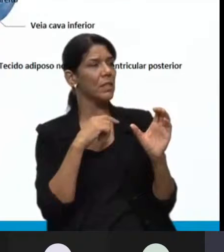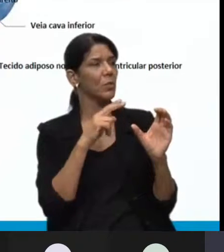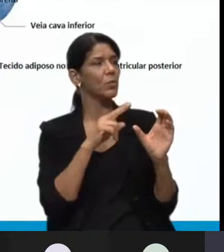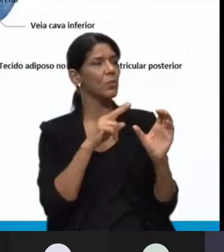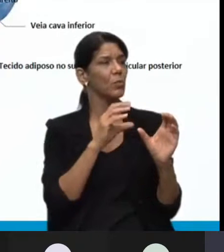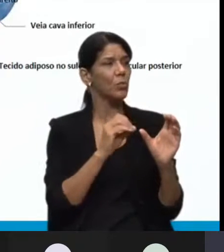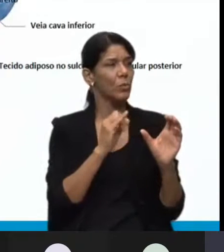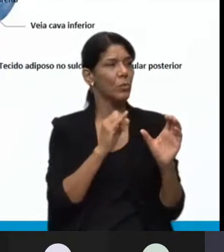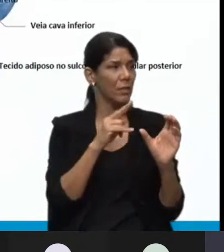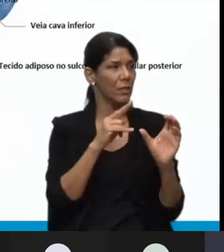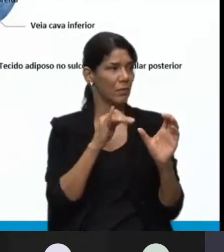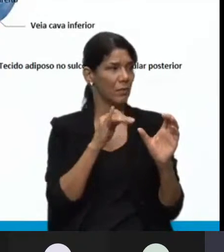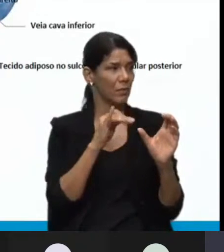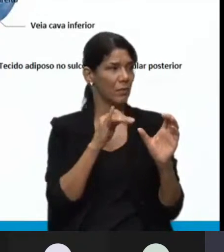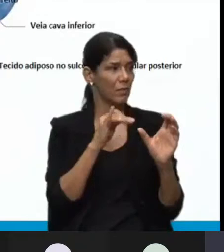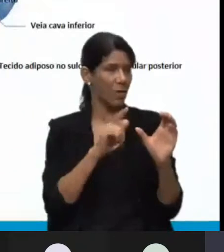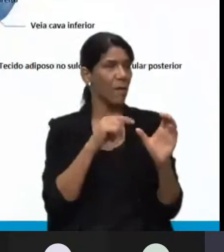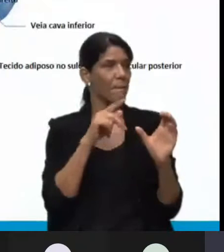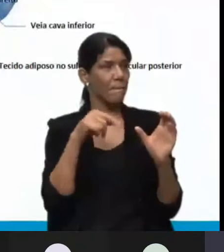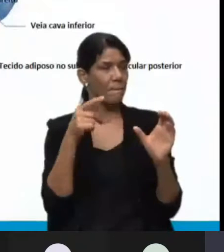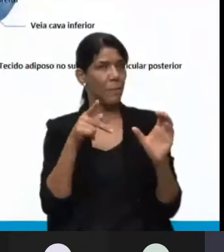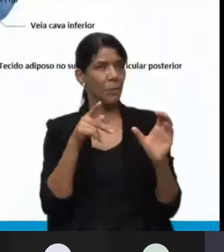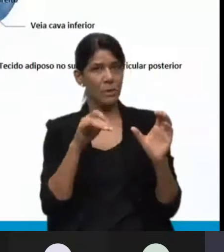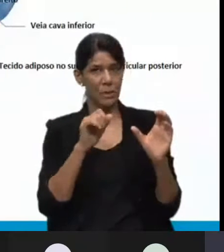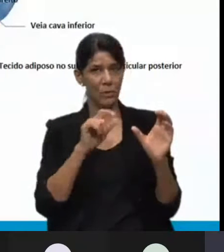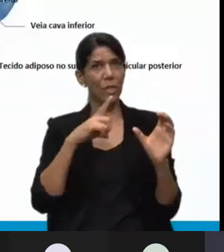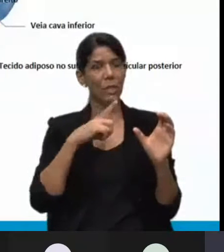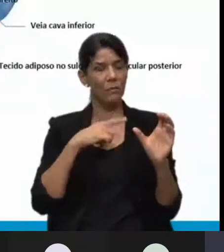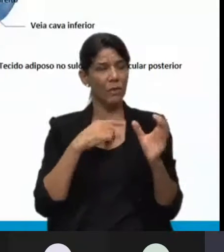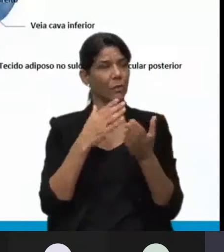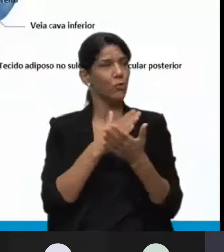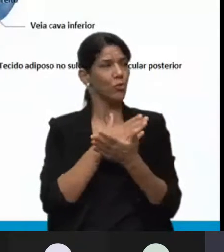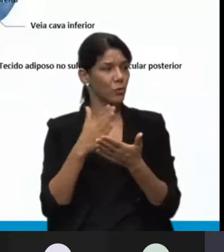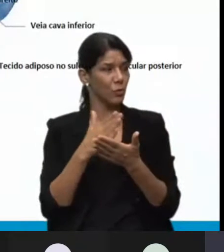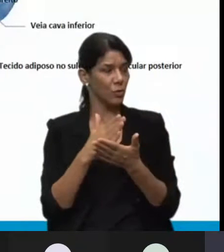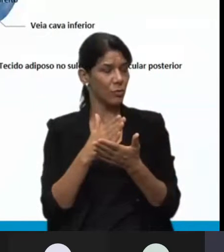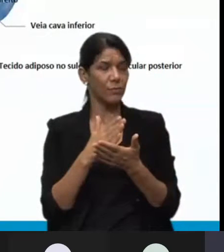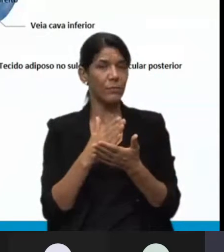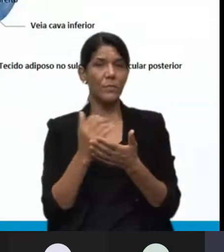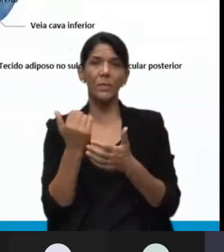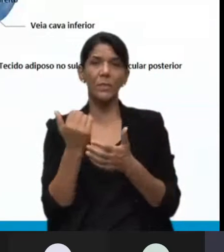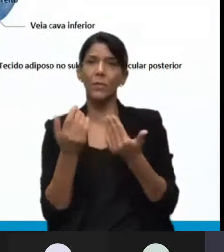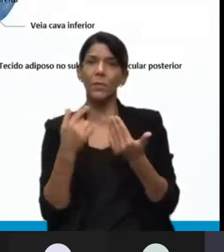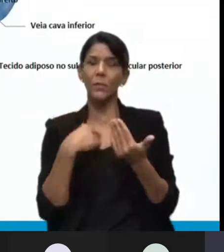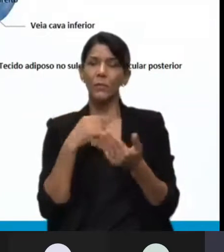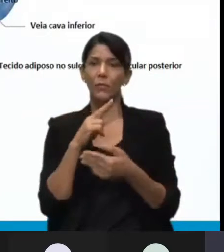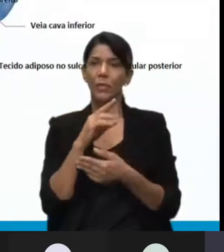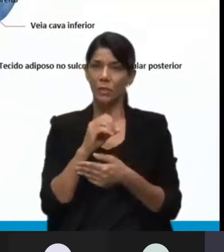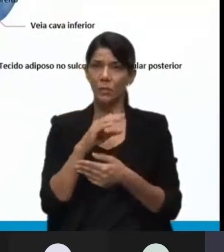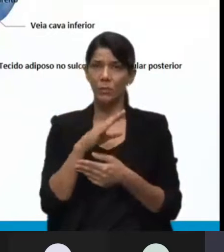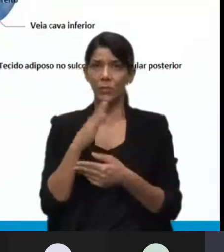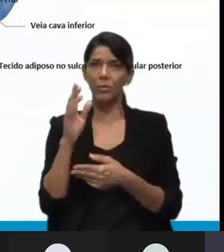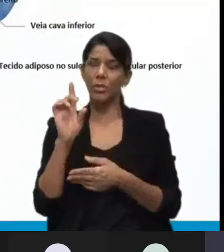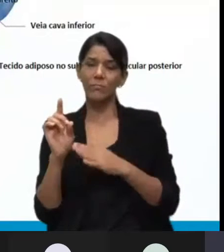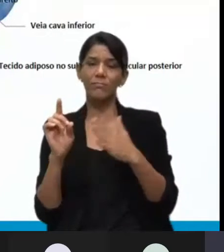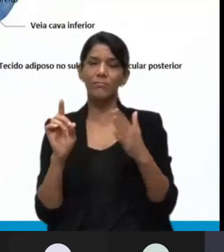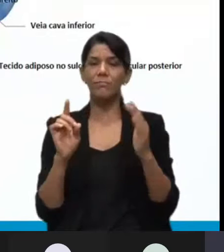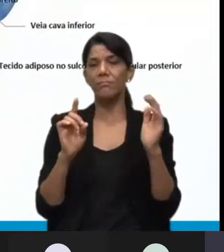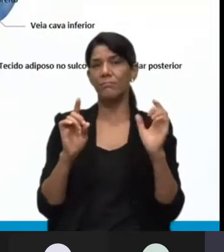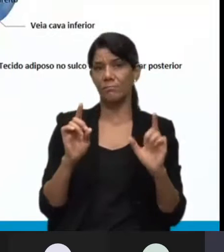o sulco interventricular posterior, tá? Que vai dividir aí externamente os ventrículos direito e